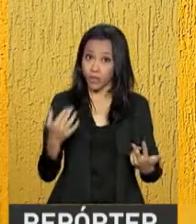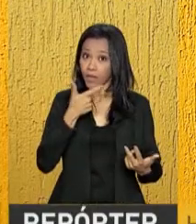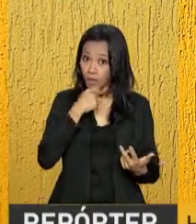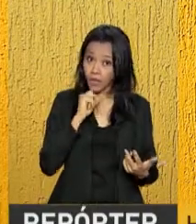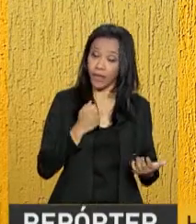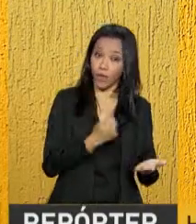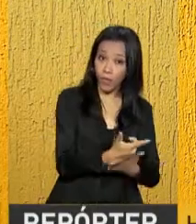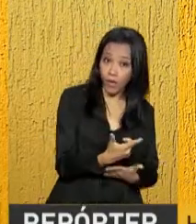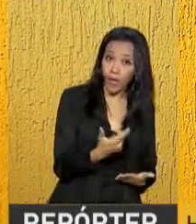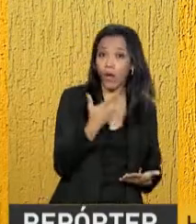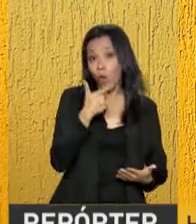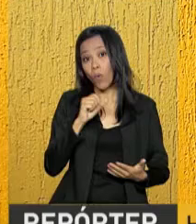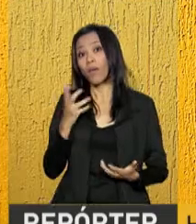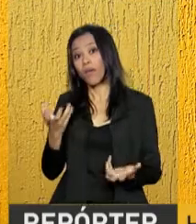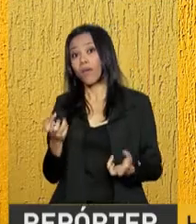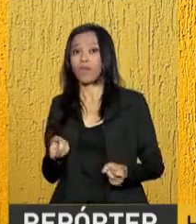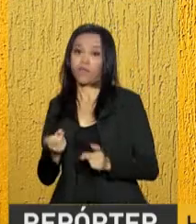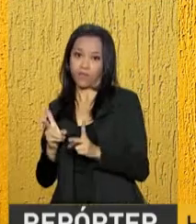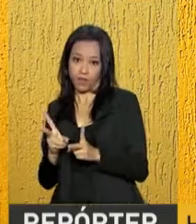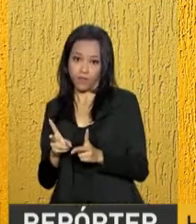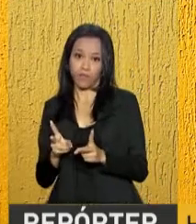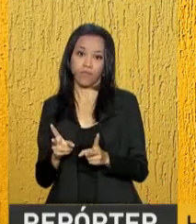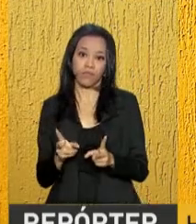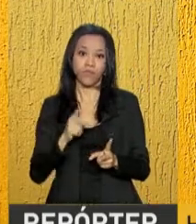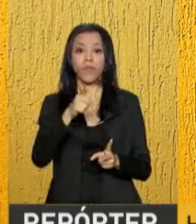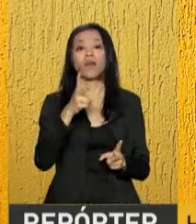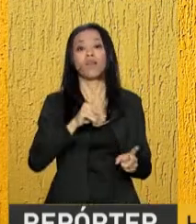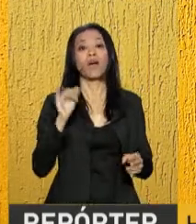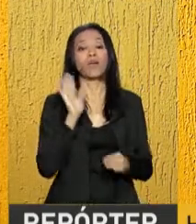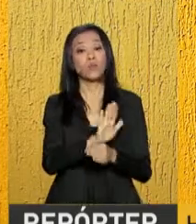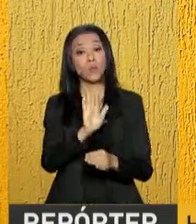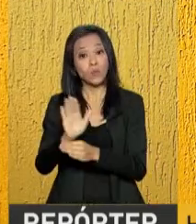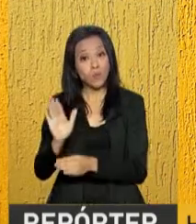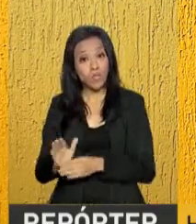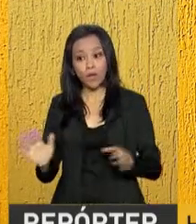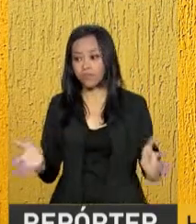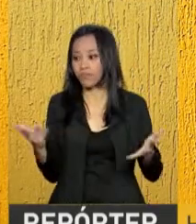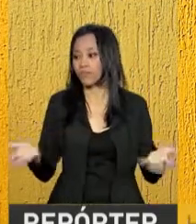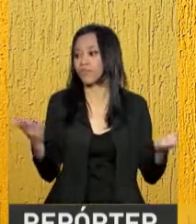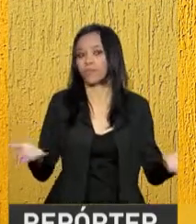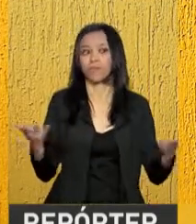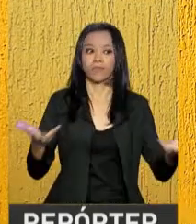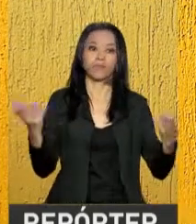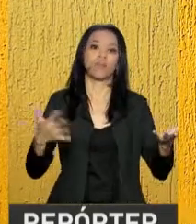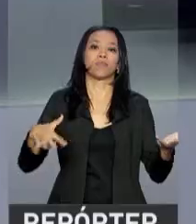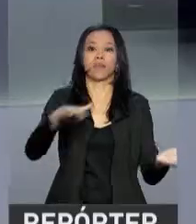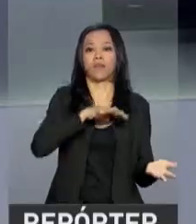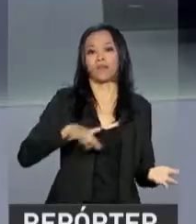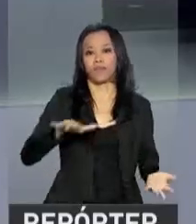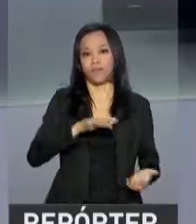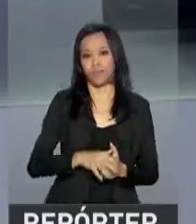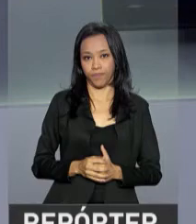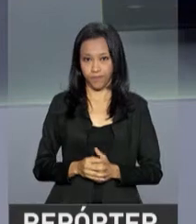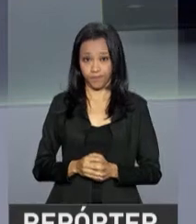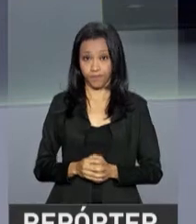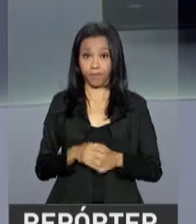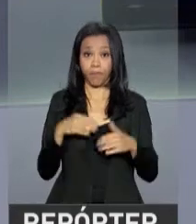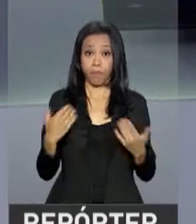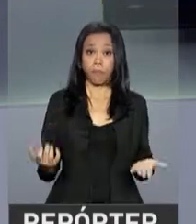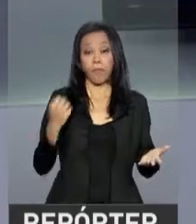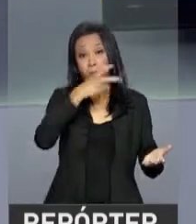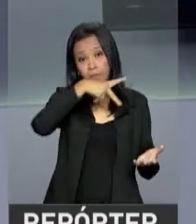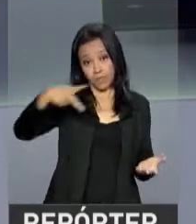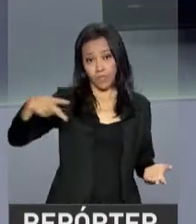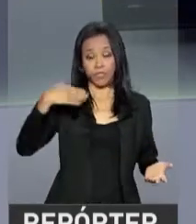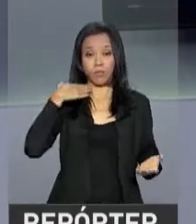como também para quem quer vender é vem favorecer o aquecimento do mercado imobiliário o presidente da